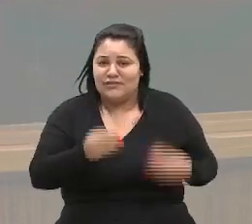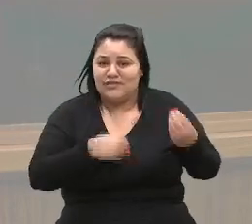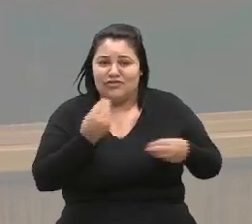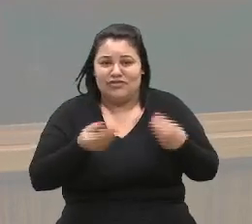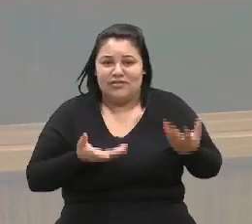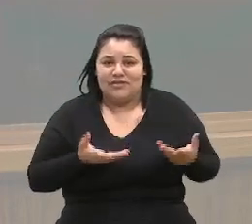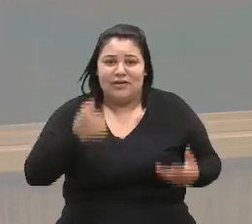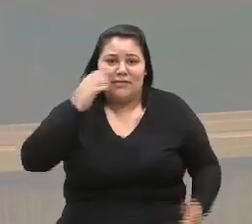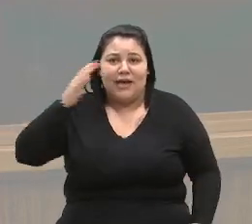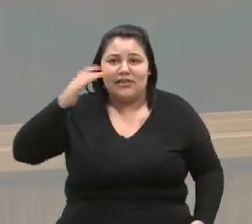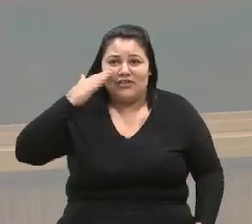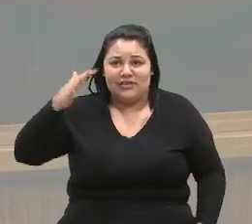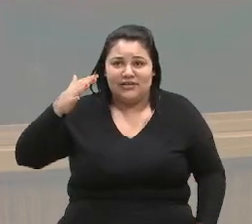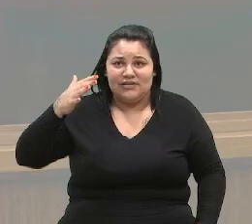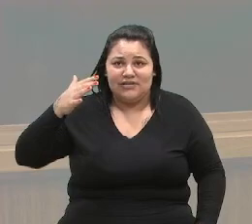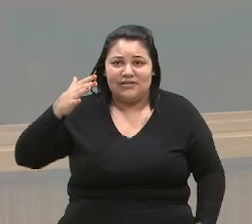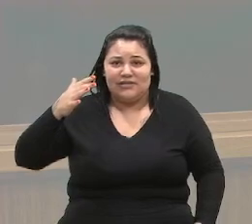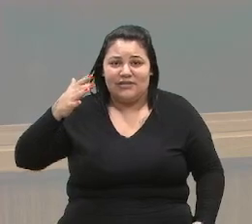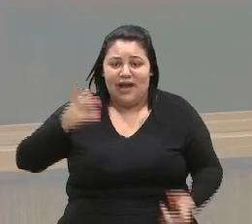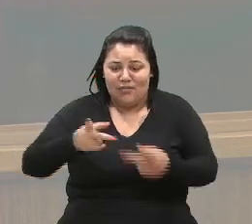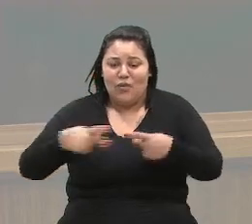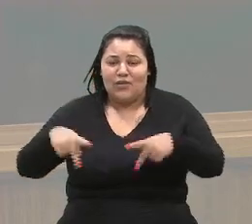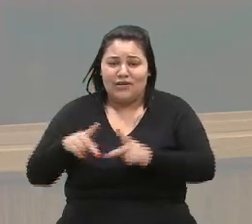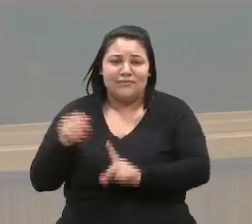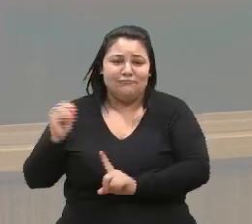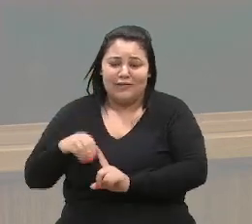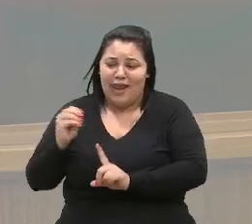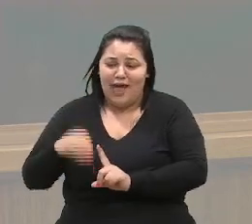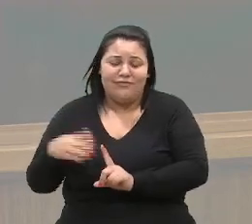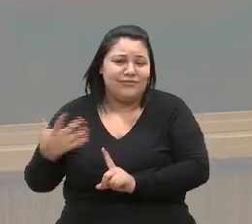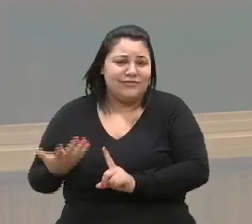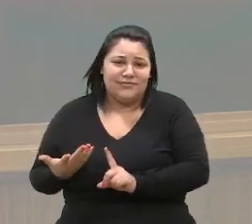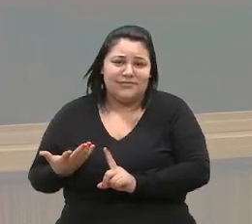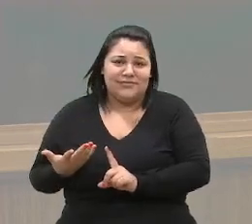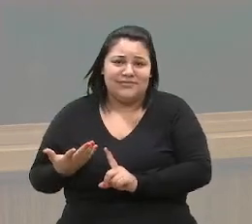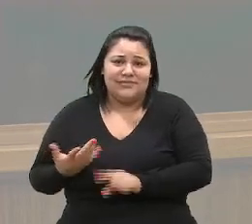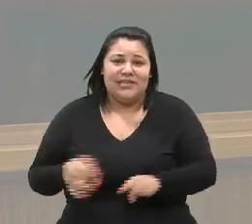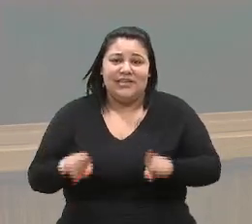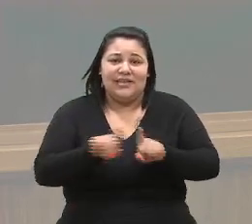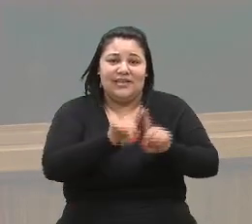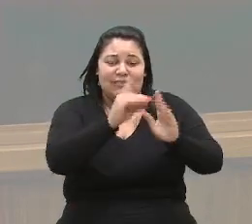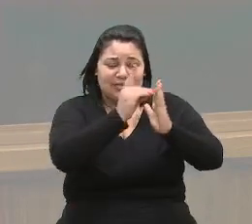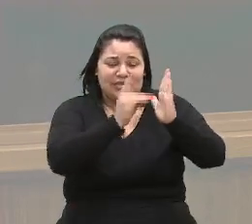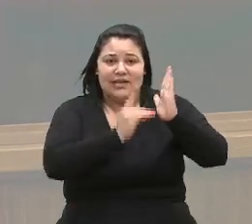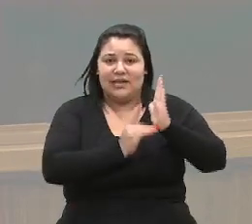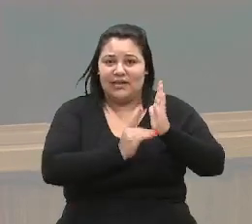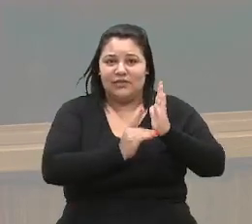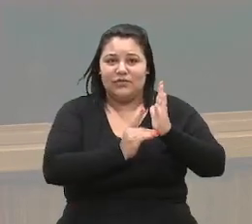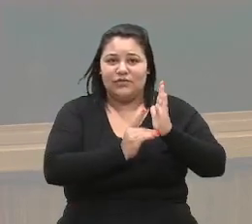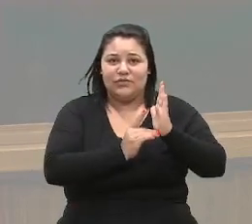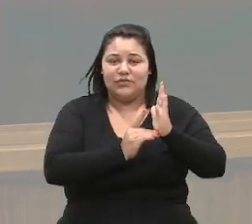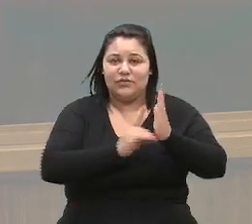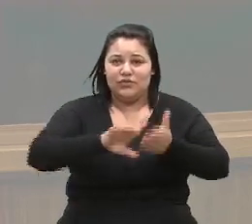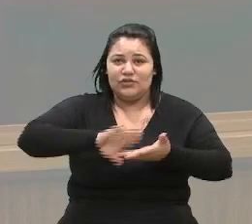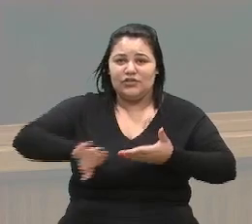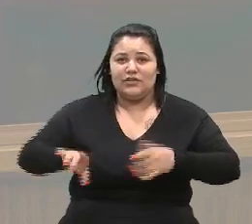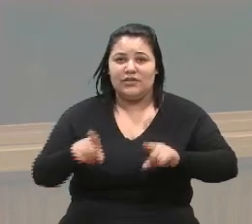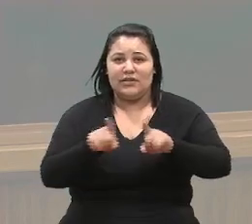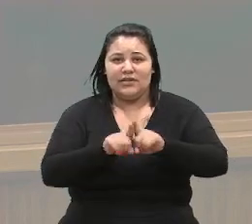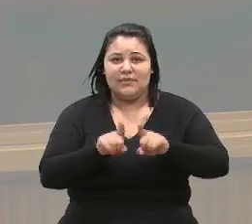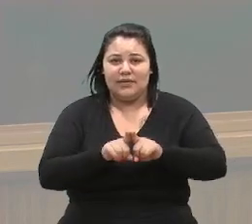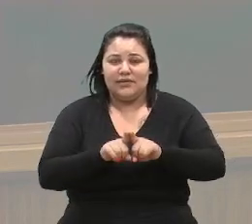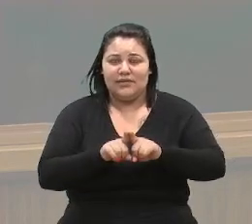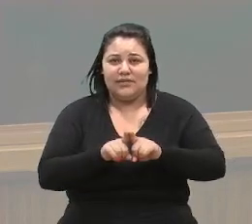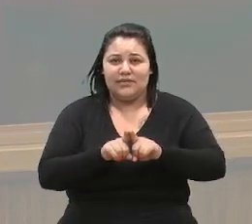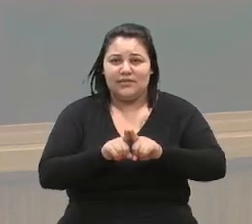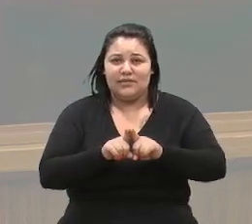Imagine aquela população mais carente. Também esse decreto retira incentivos